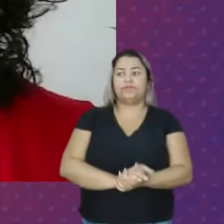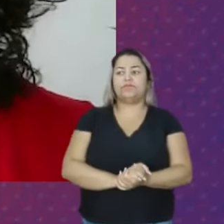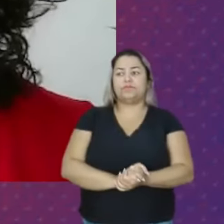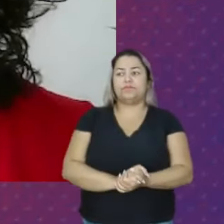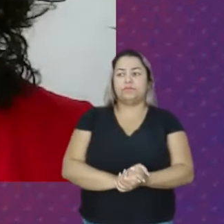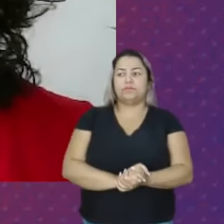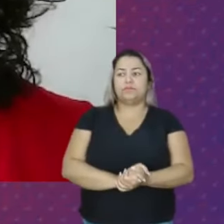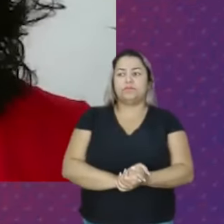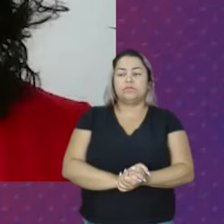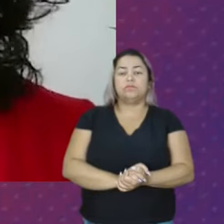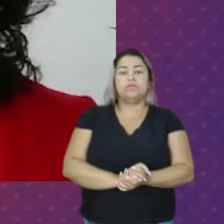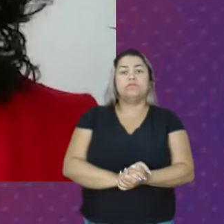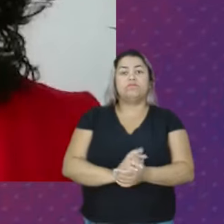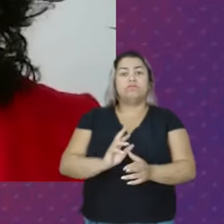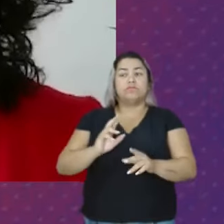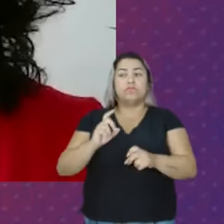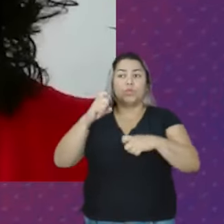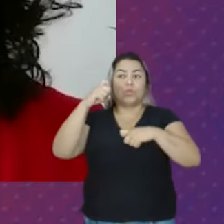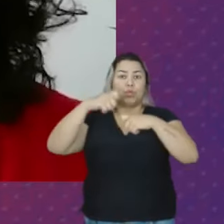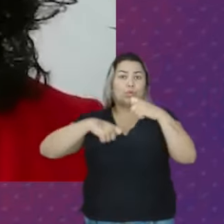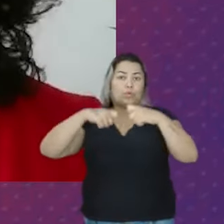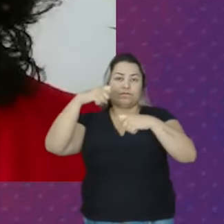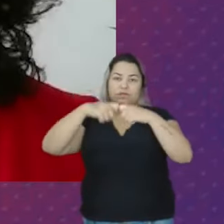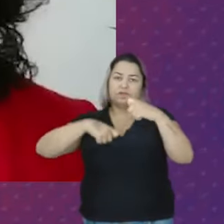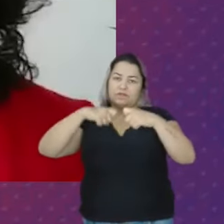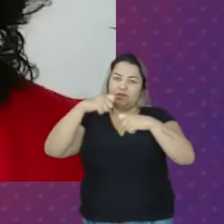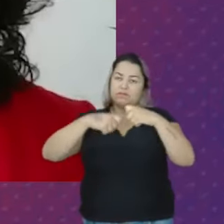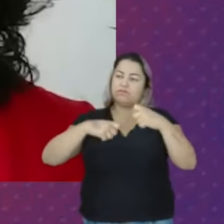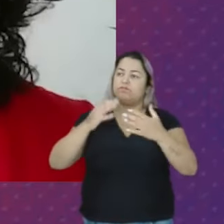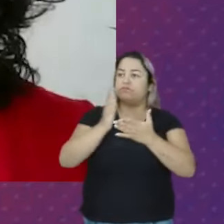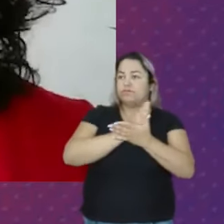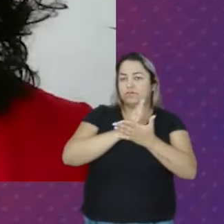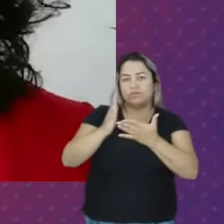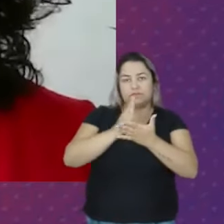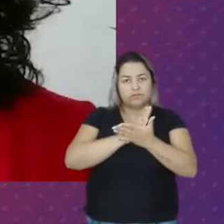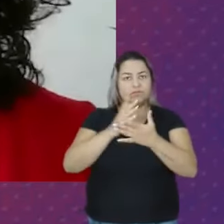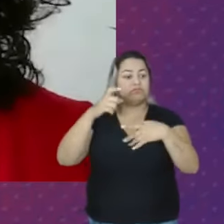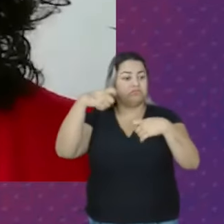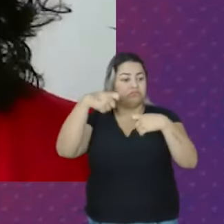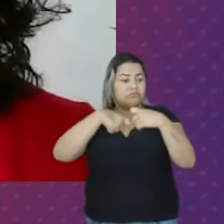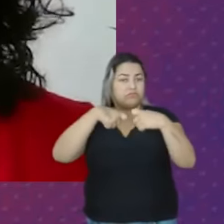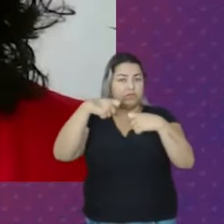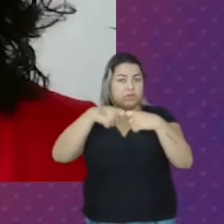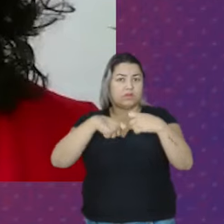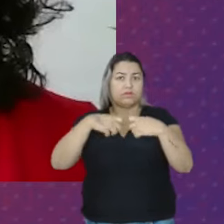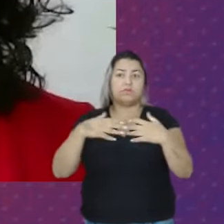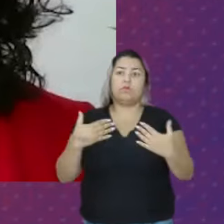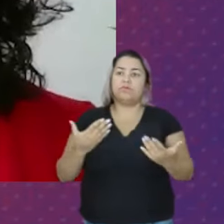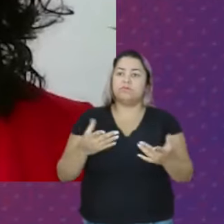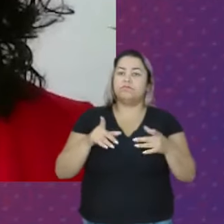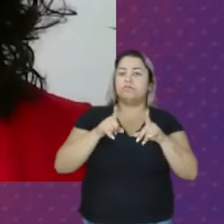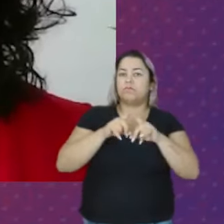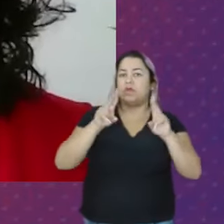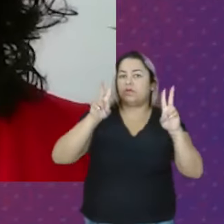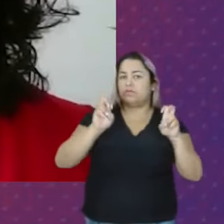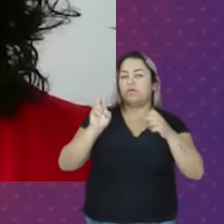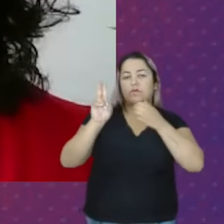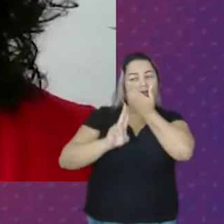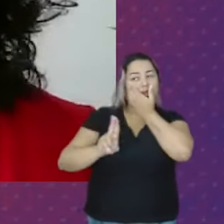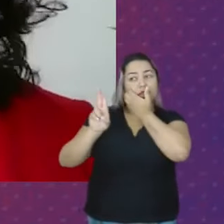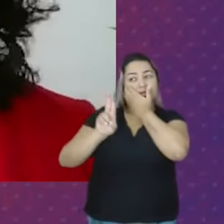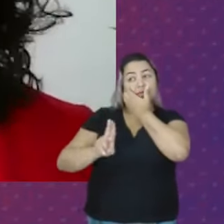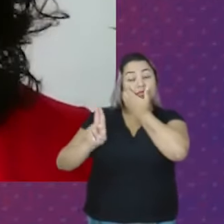com relações sexuais, com situações sexuais. Então, os termos usados